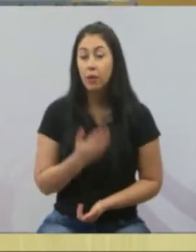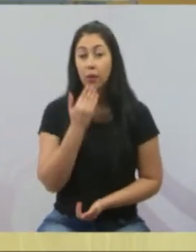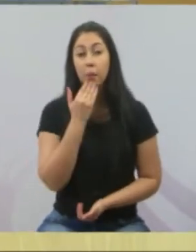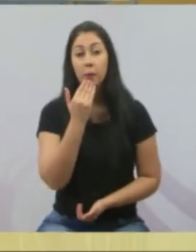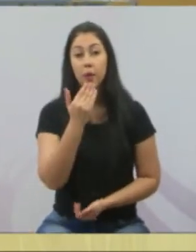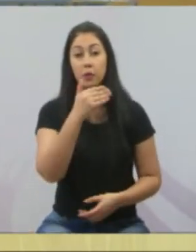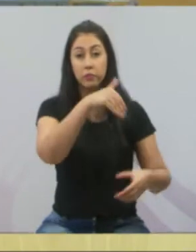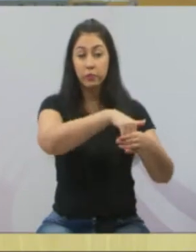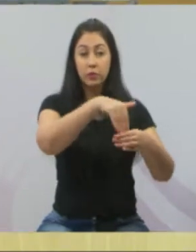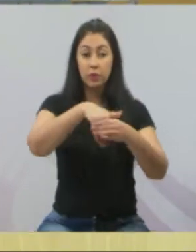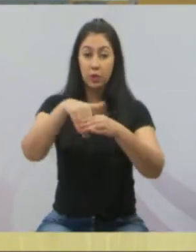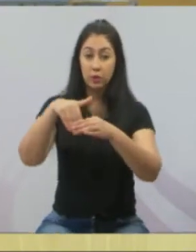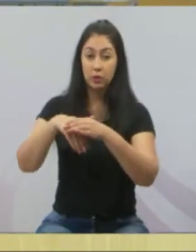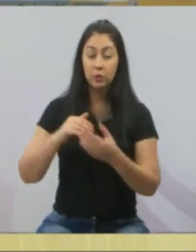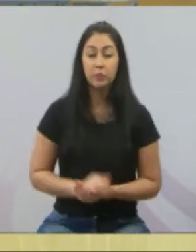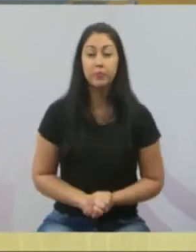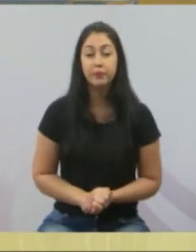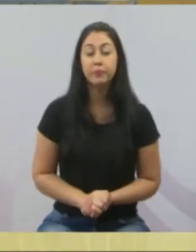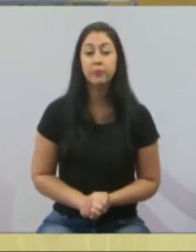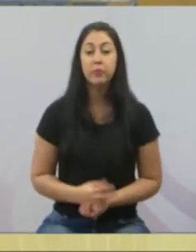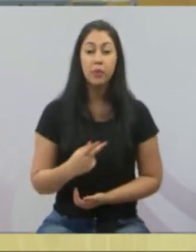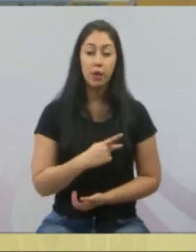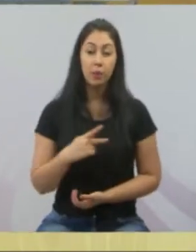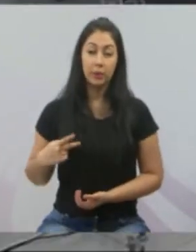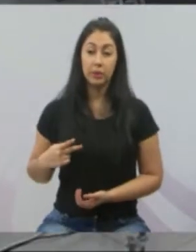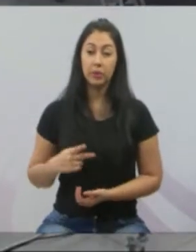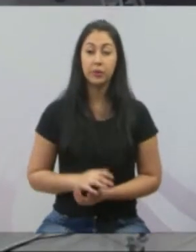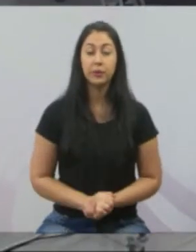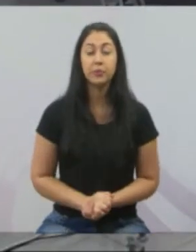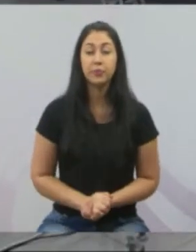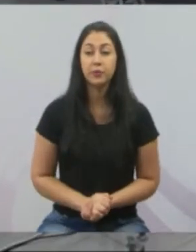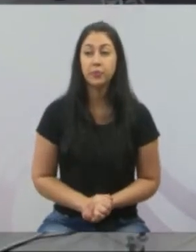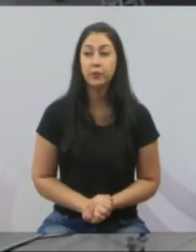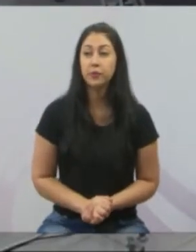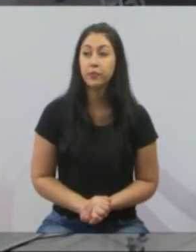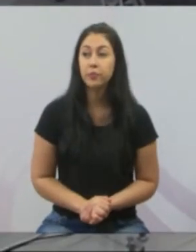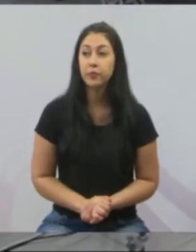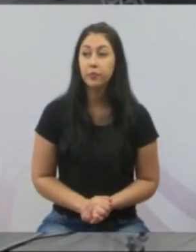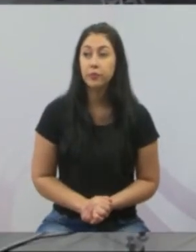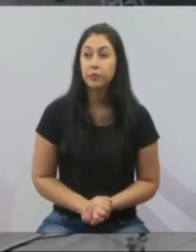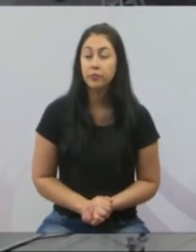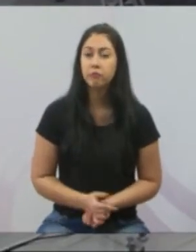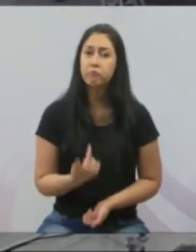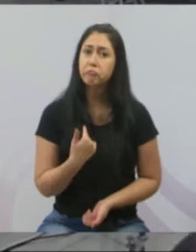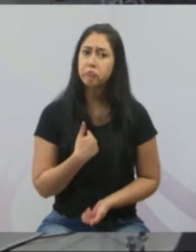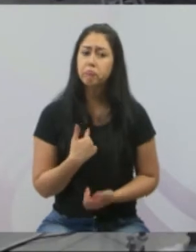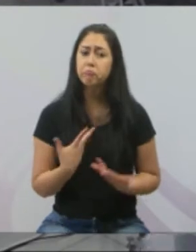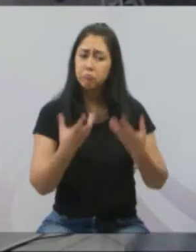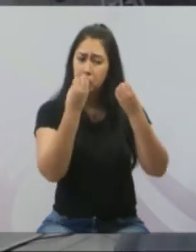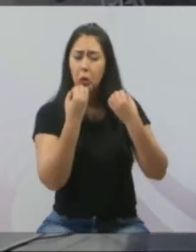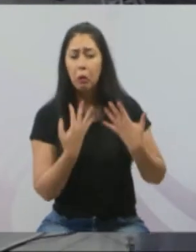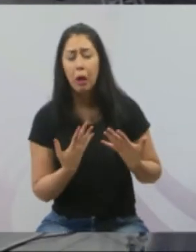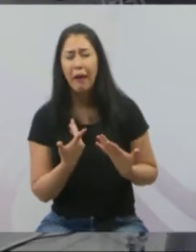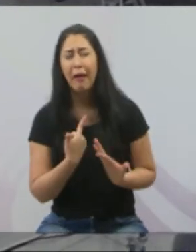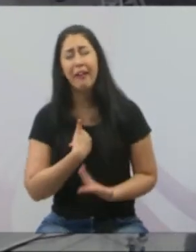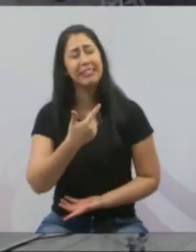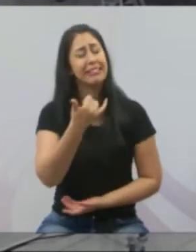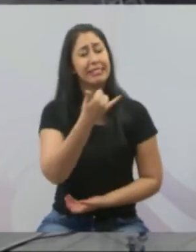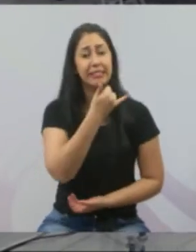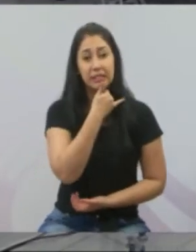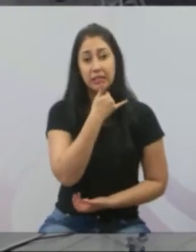adoção da medida hora requerida. Ao fim, muito respeitosamente, recorremos à compreensão e aos prestes do engenheiro Antônio Moreira Júnior,